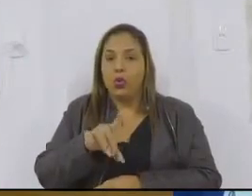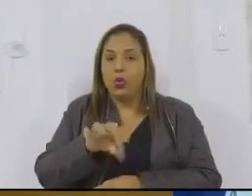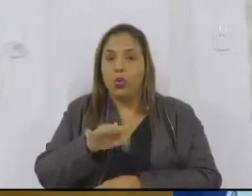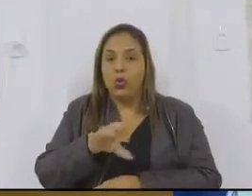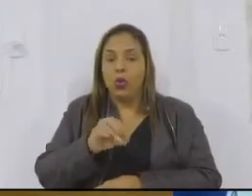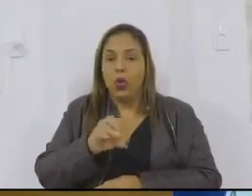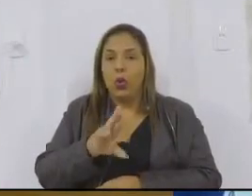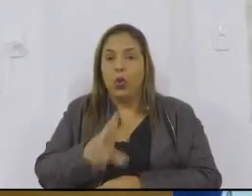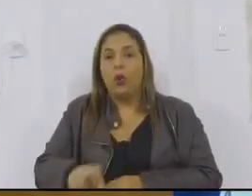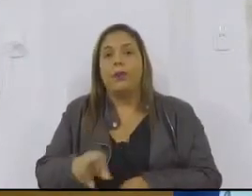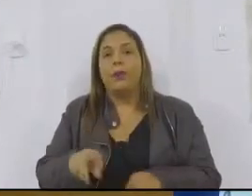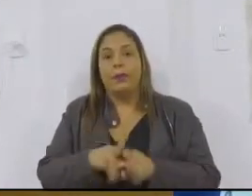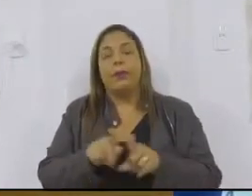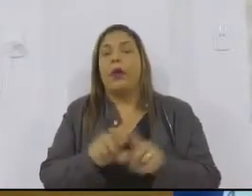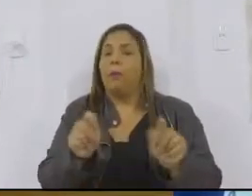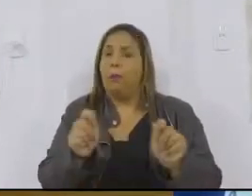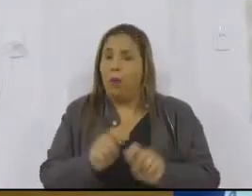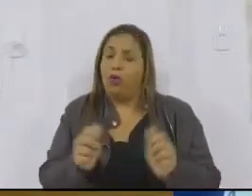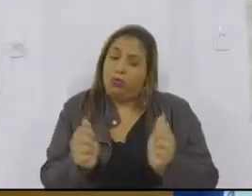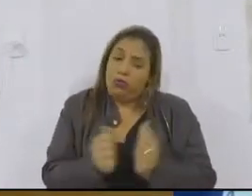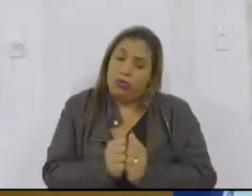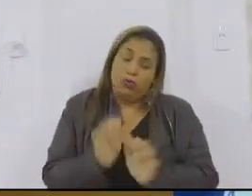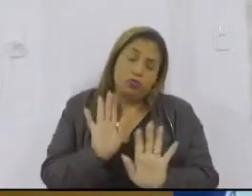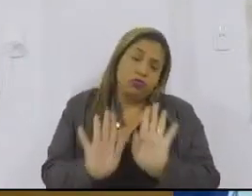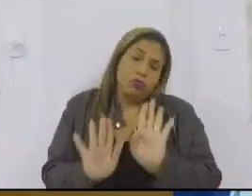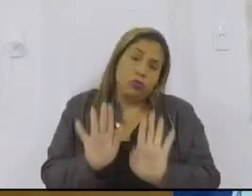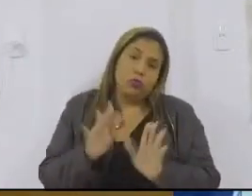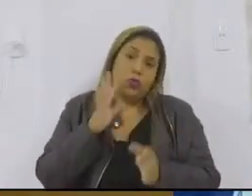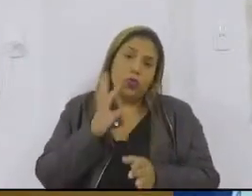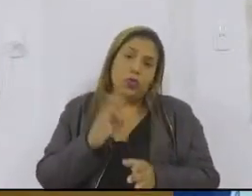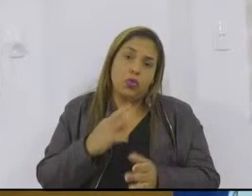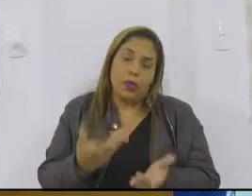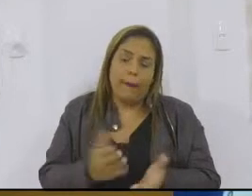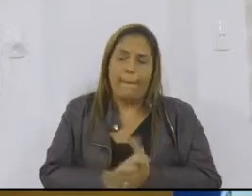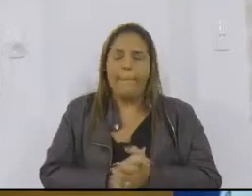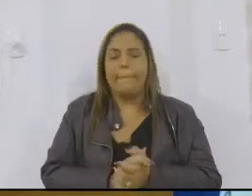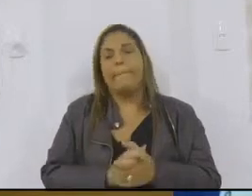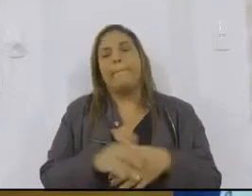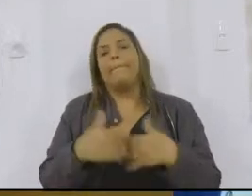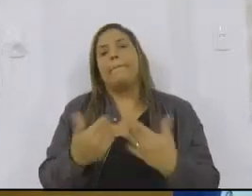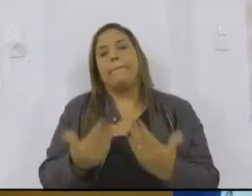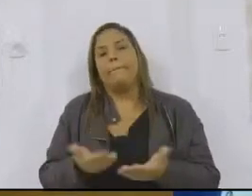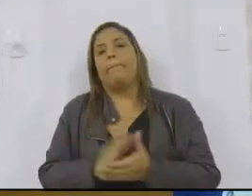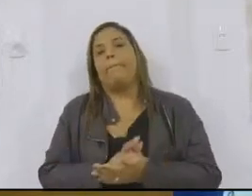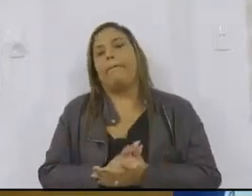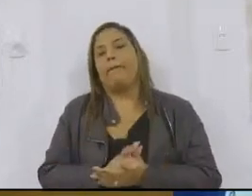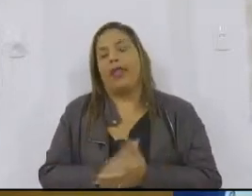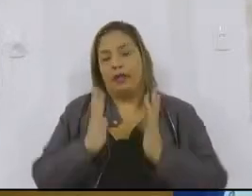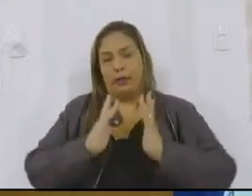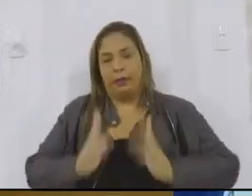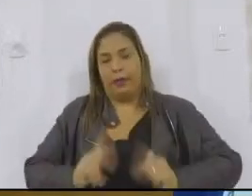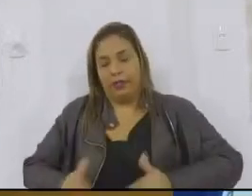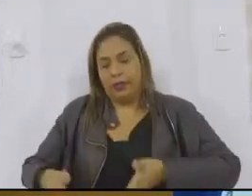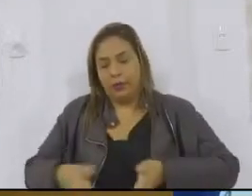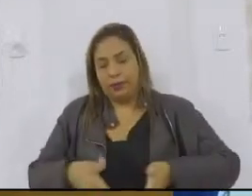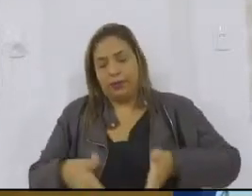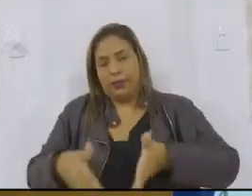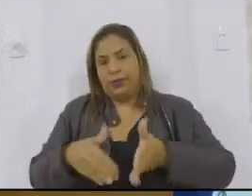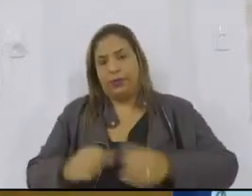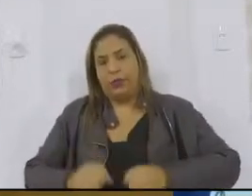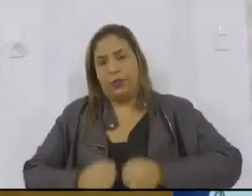feira permanente também lá no mercado do produtor. É, aqui, essa questão de limpeza do córrego é uma